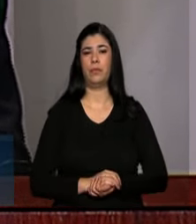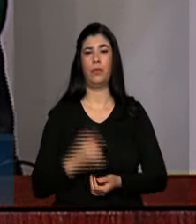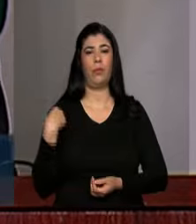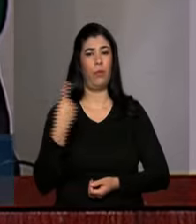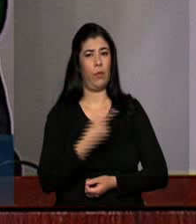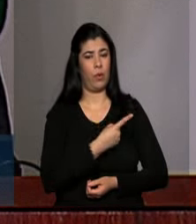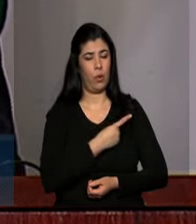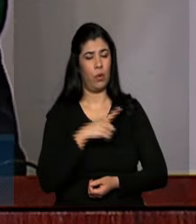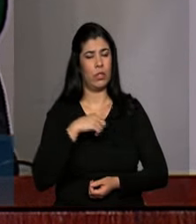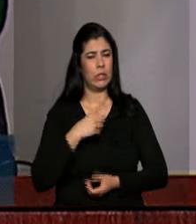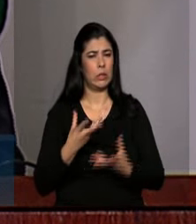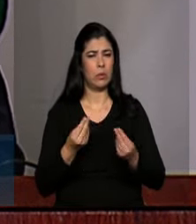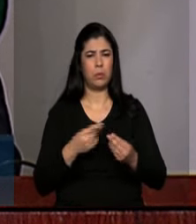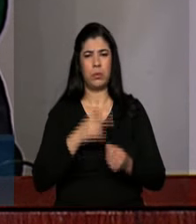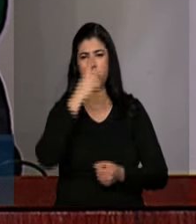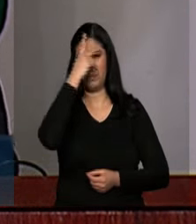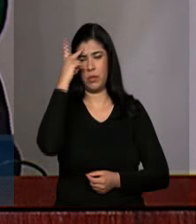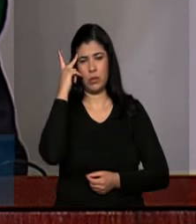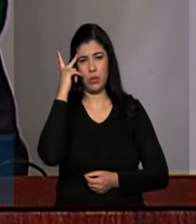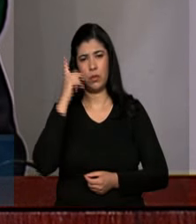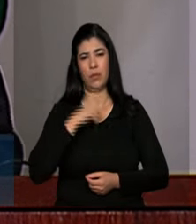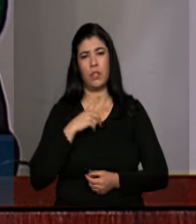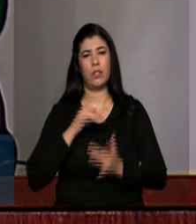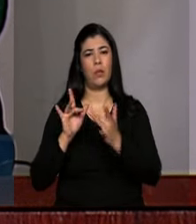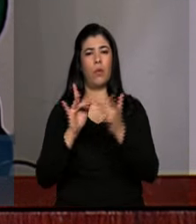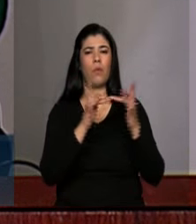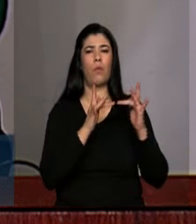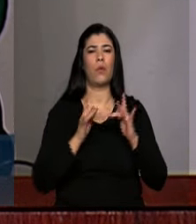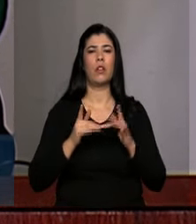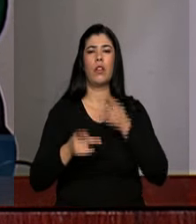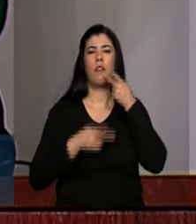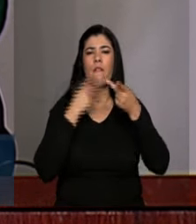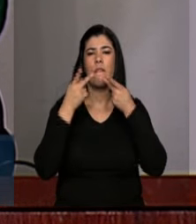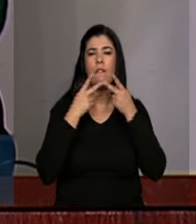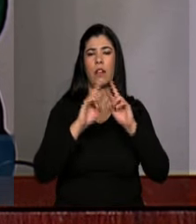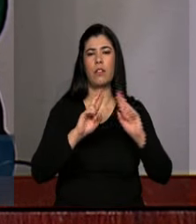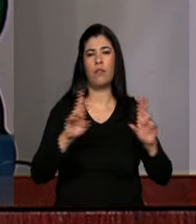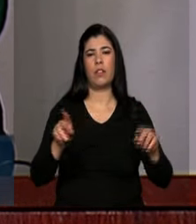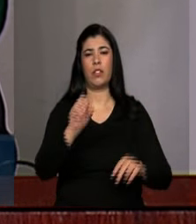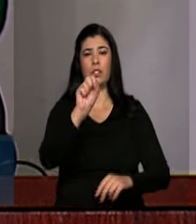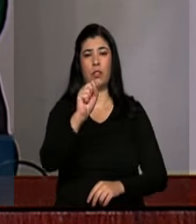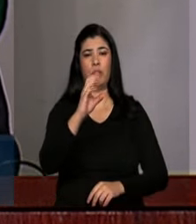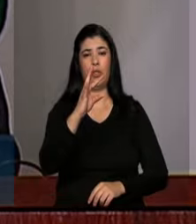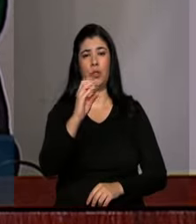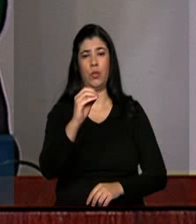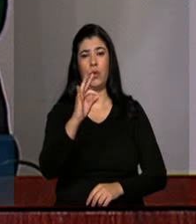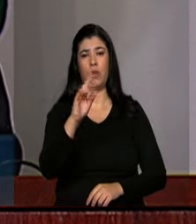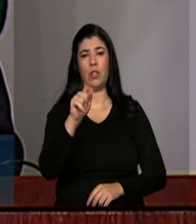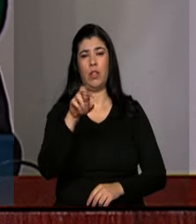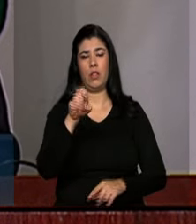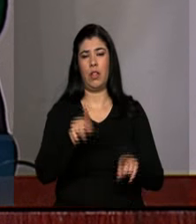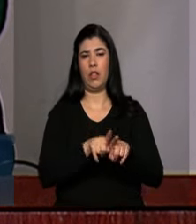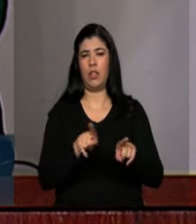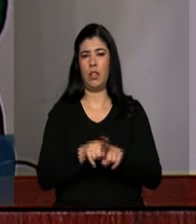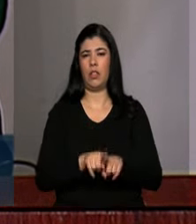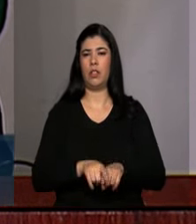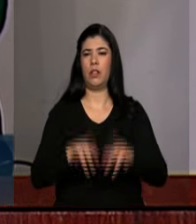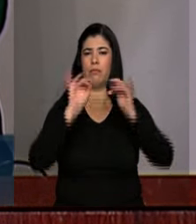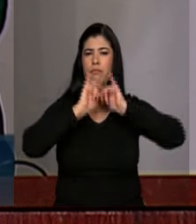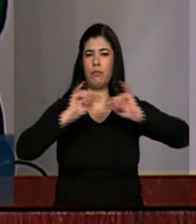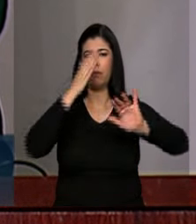Somos muitos e falamos com diversos sotaques. Professamos várias crenças e professamos crença